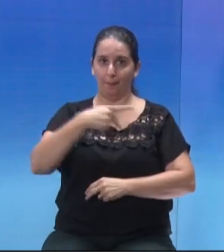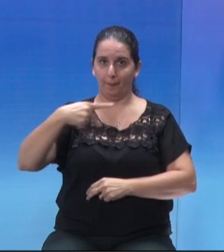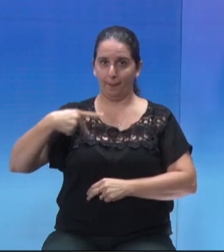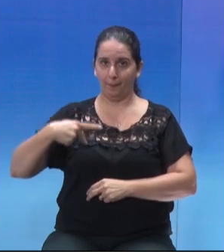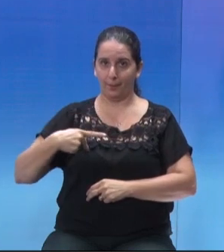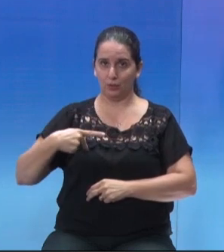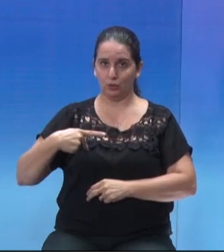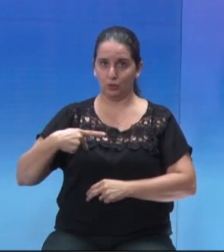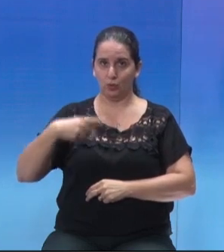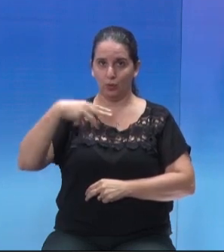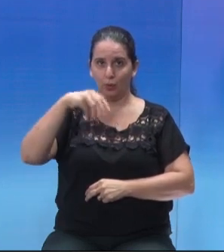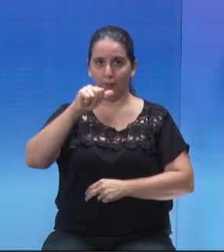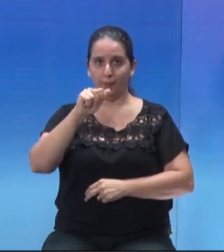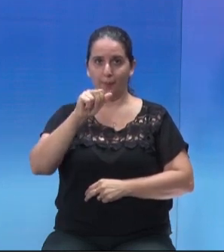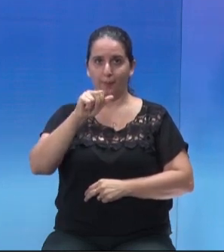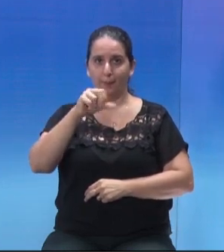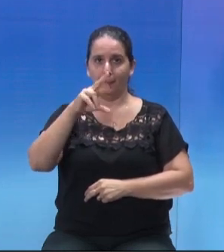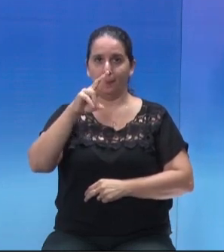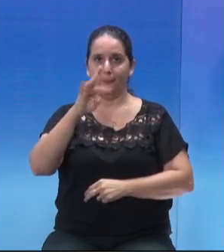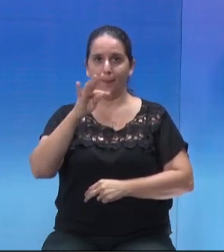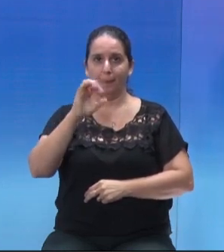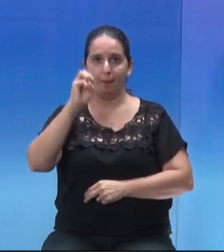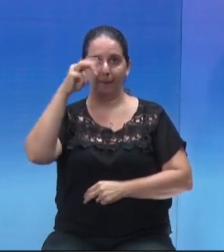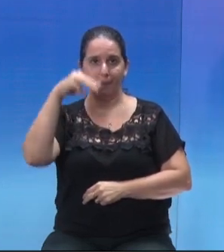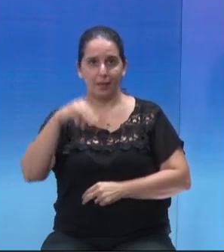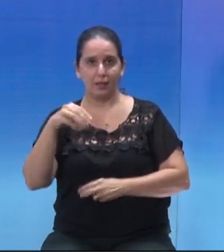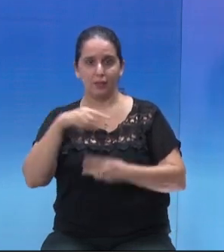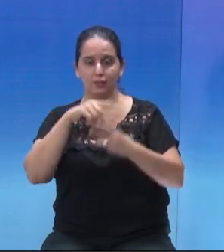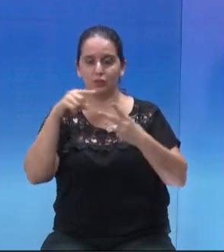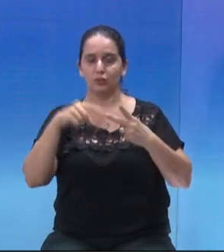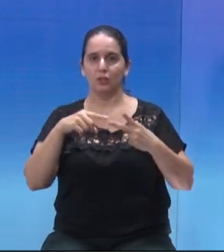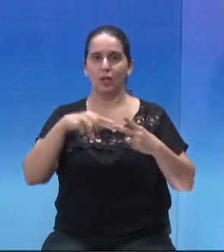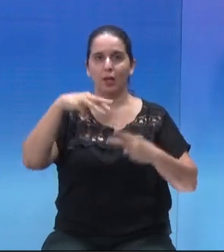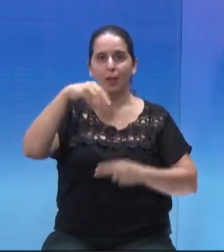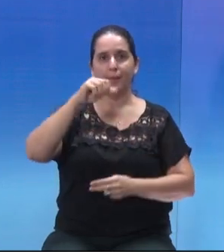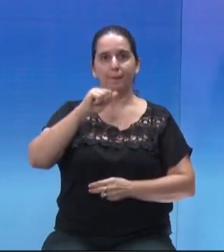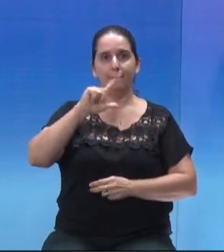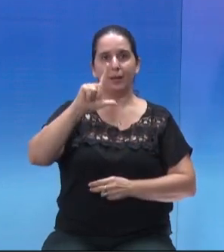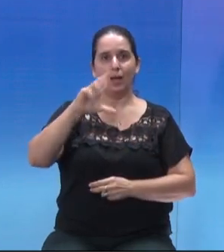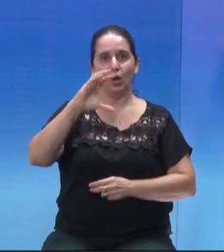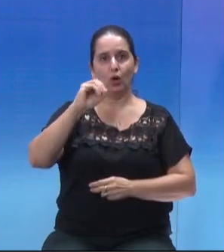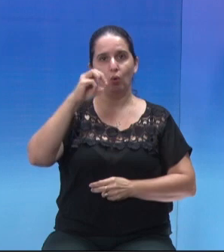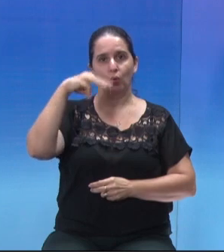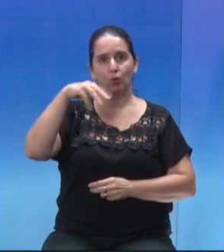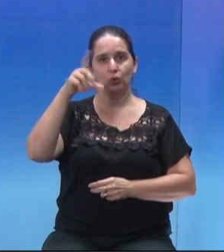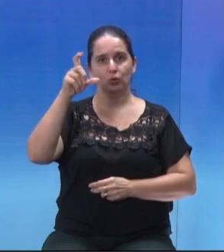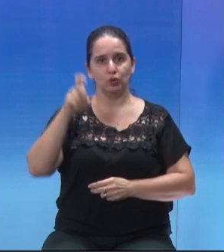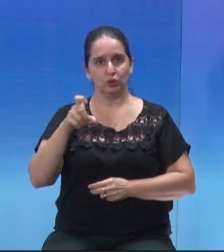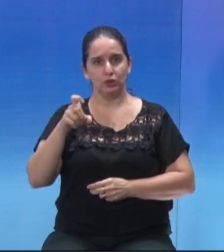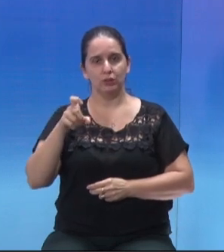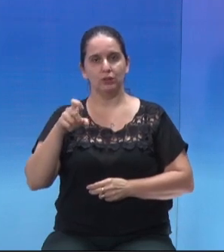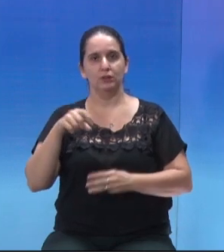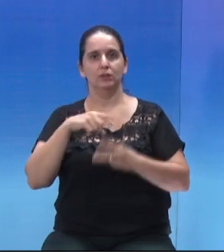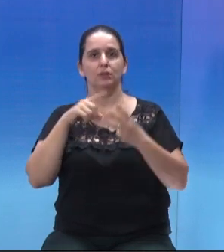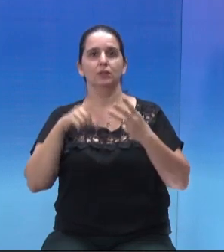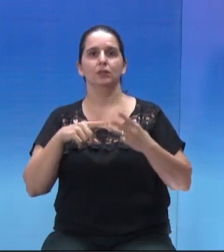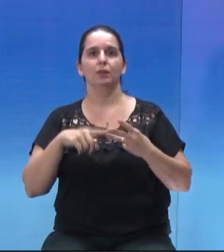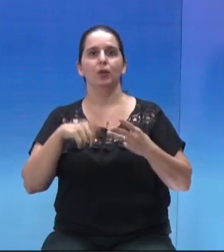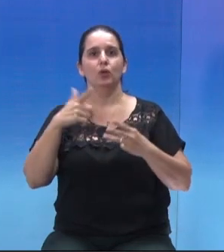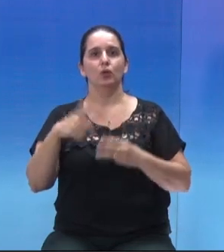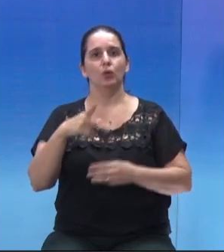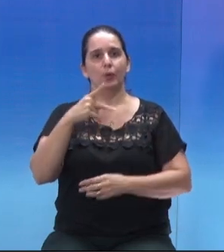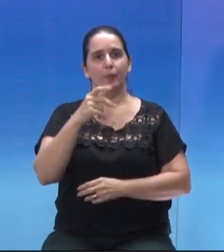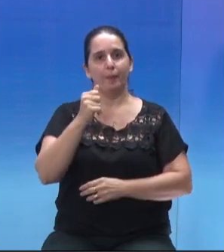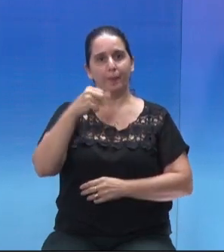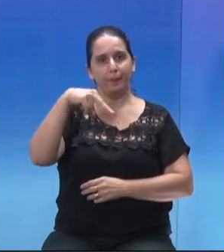como Malcolm X, assim como os Panteras Negras, do símbolo de punho de ferro, né, o partido dos Panteras Negras,